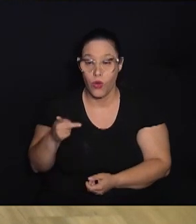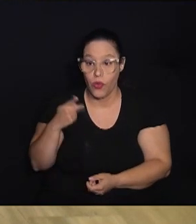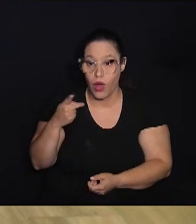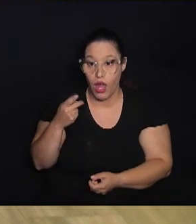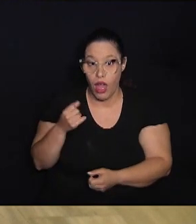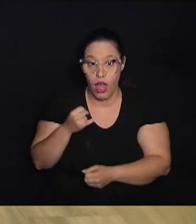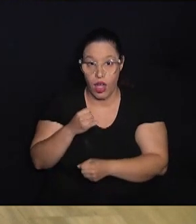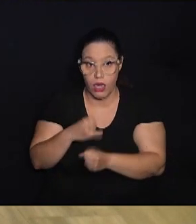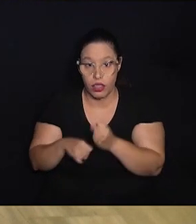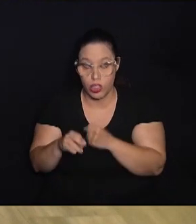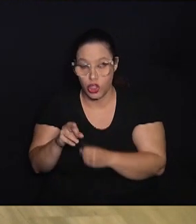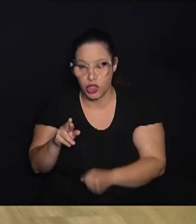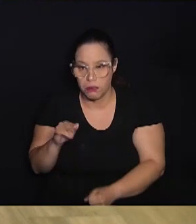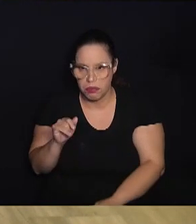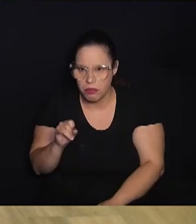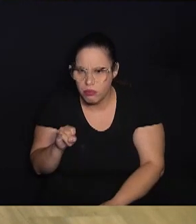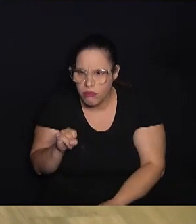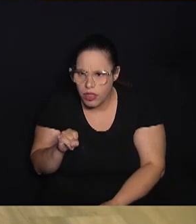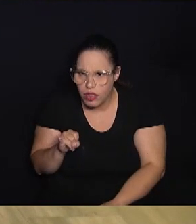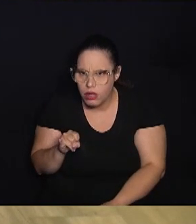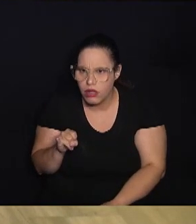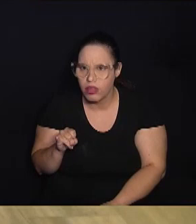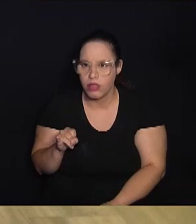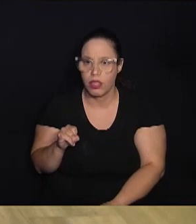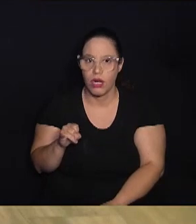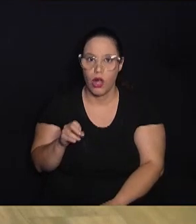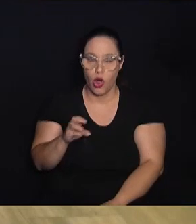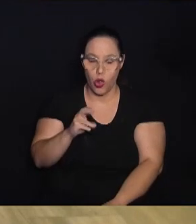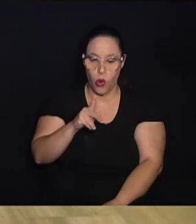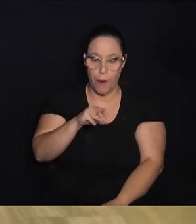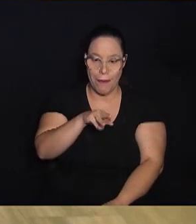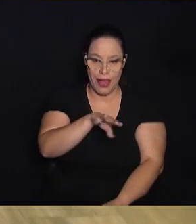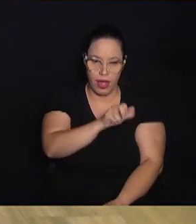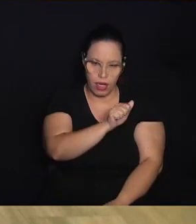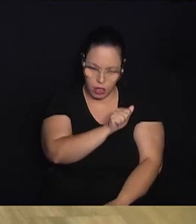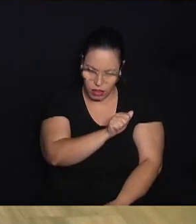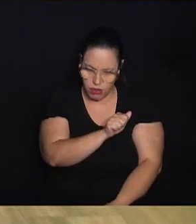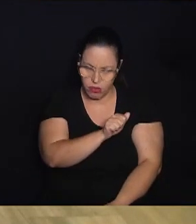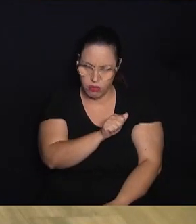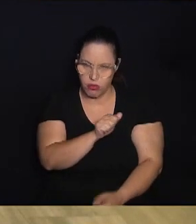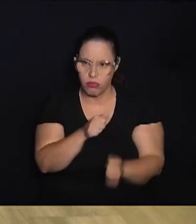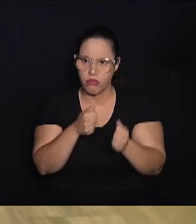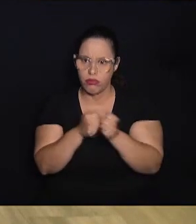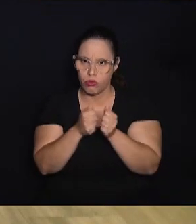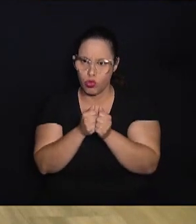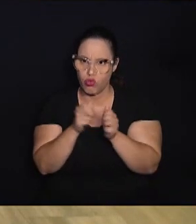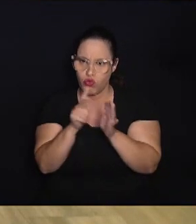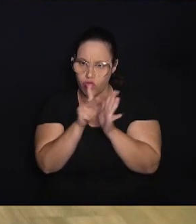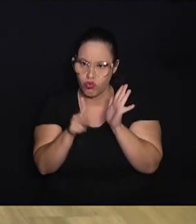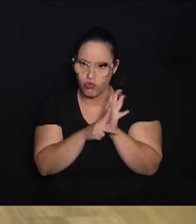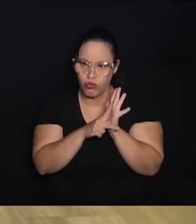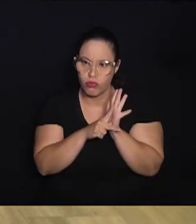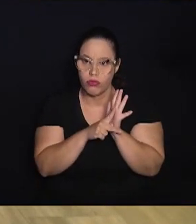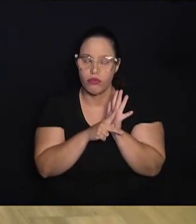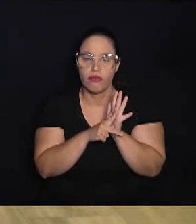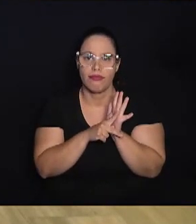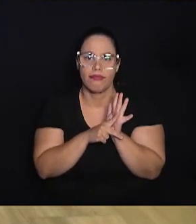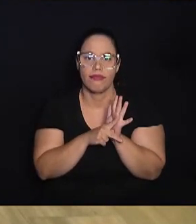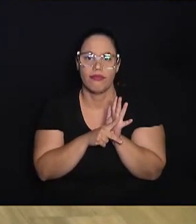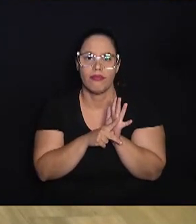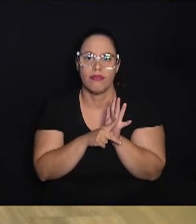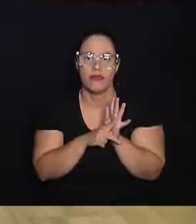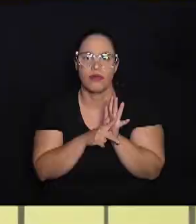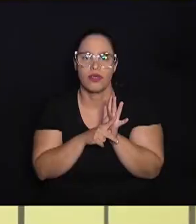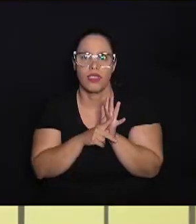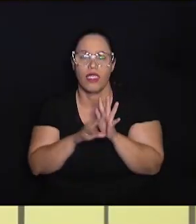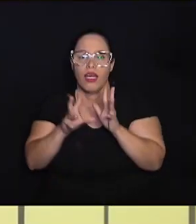gbi tem um projeto também com colaborativo com a Colmeia né Fala pra gente um pouquinho também a gente a gente acredita que a gente tem que estar em